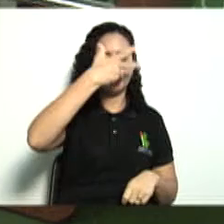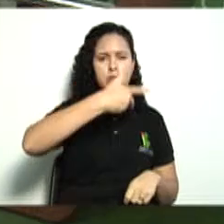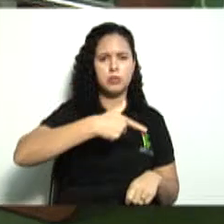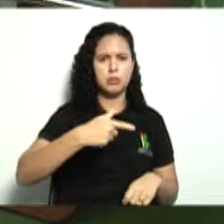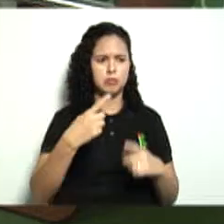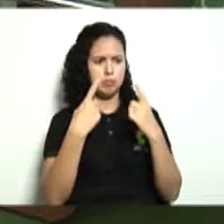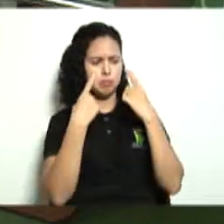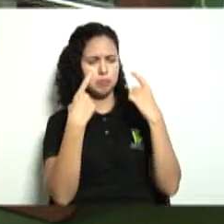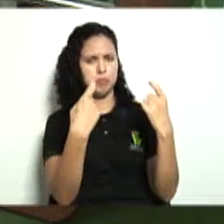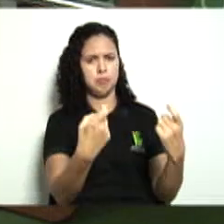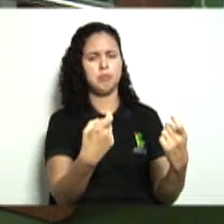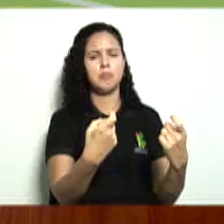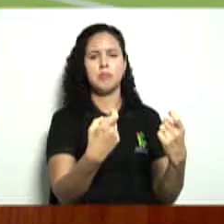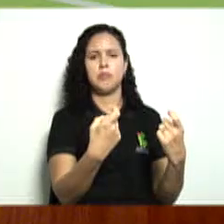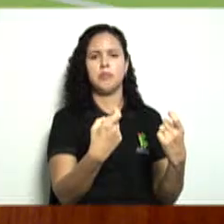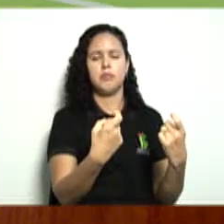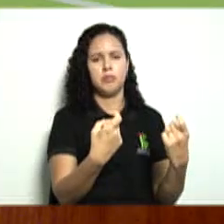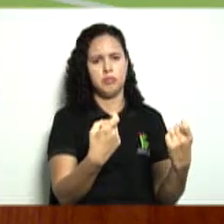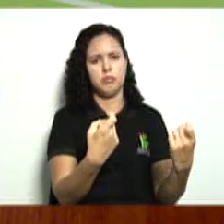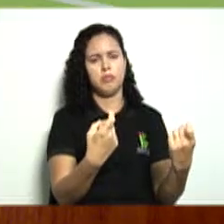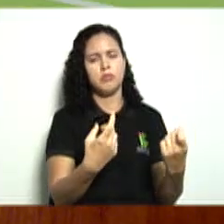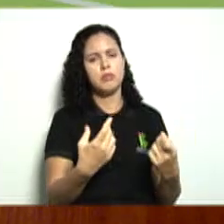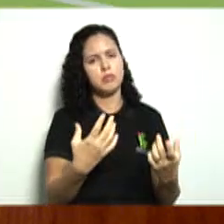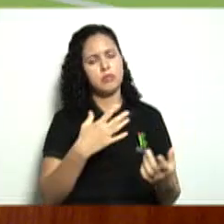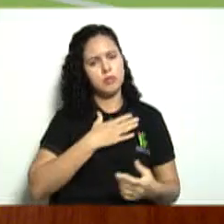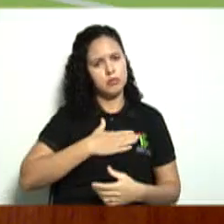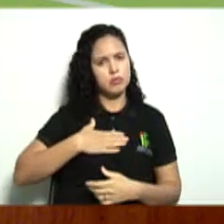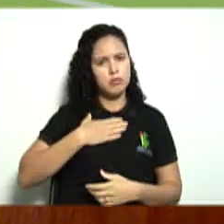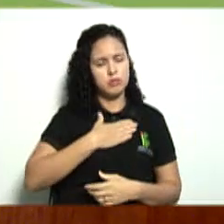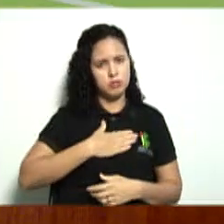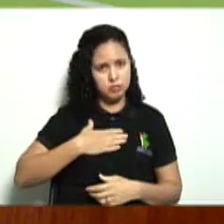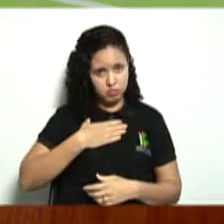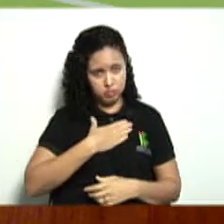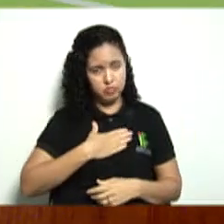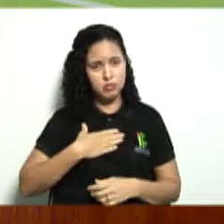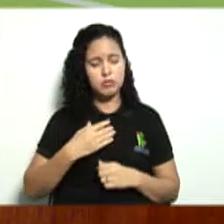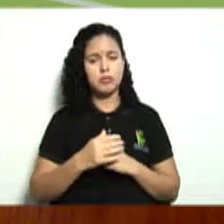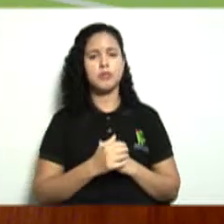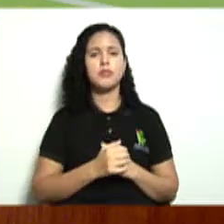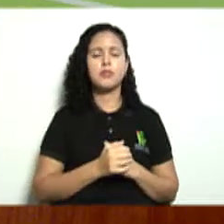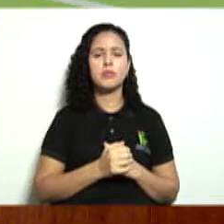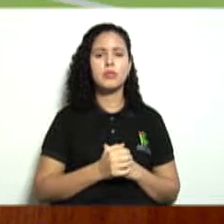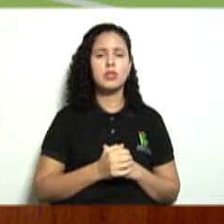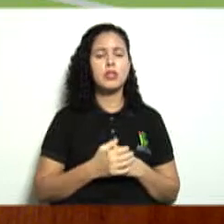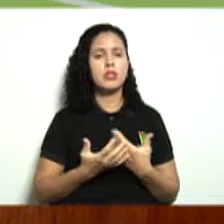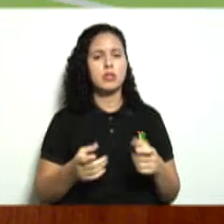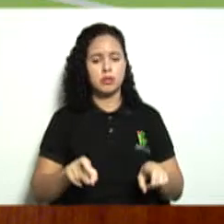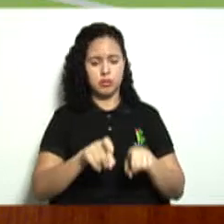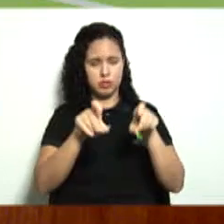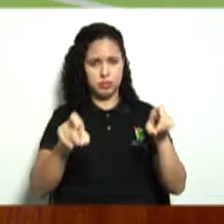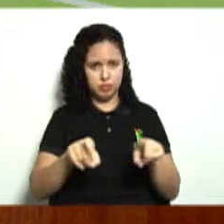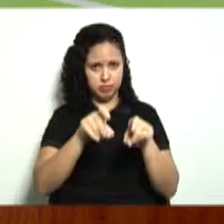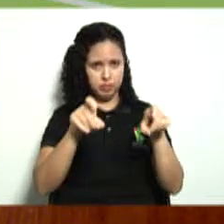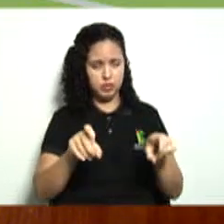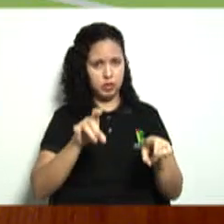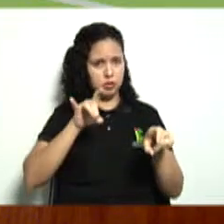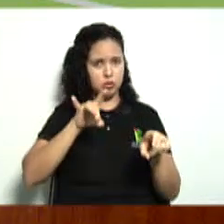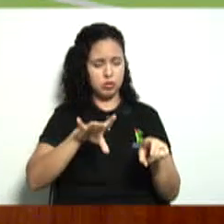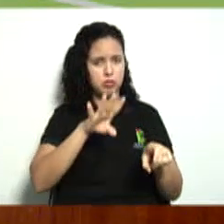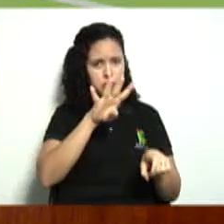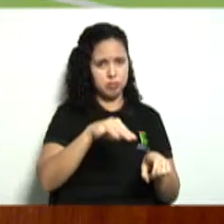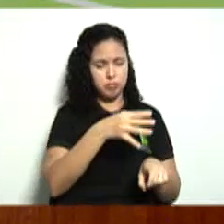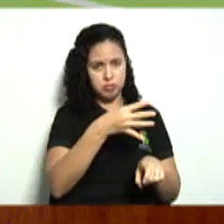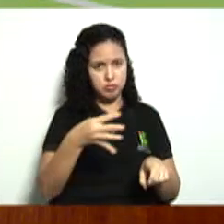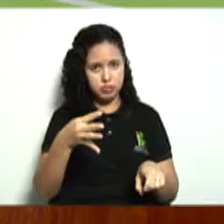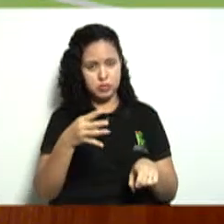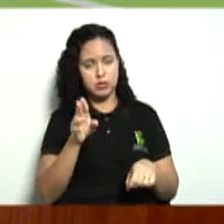mais harmoniosa, né? Interativa. Isso. Você não vai investir alguns reais na sua cooperativa para deixar o computador lá só para manter uma planilha eletrônica,